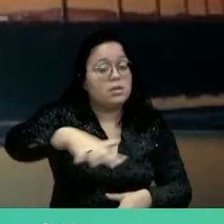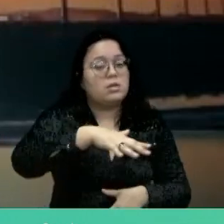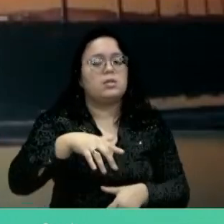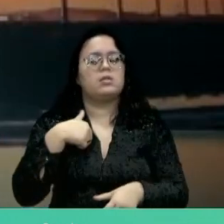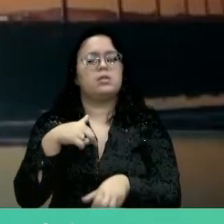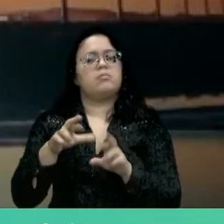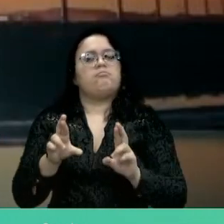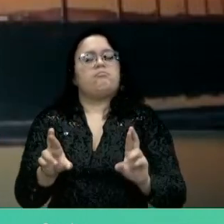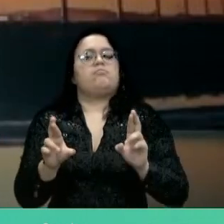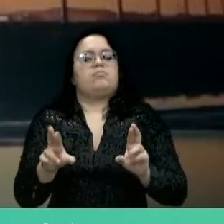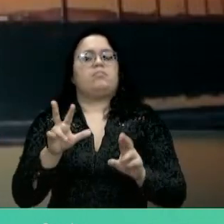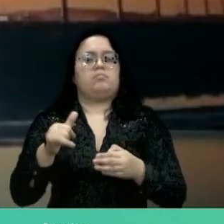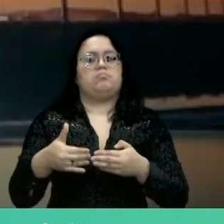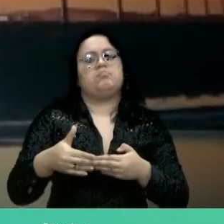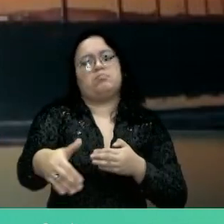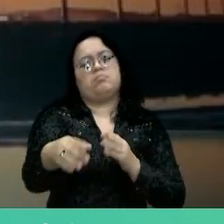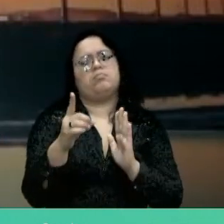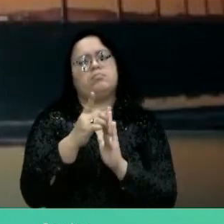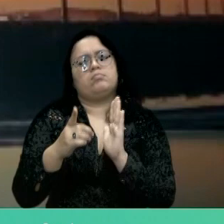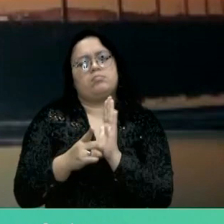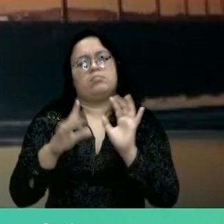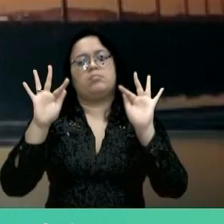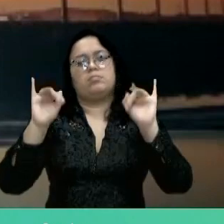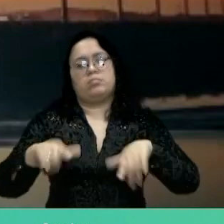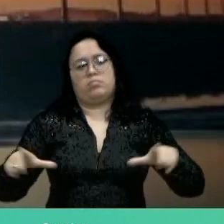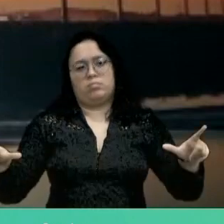mais para o final da década. E essa